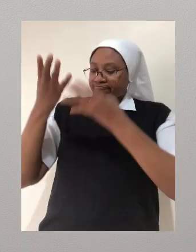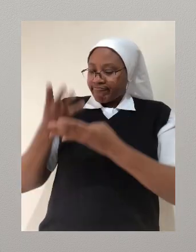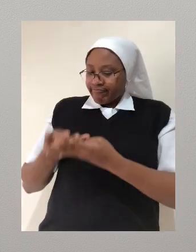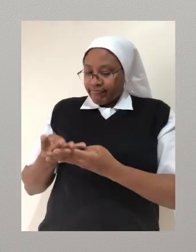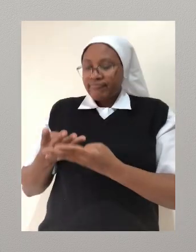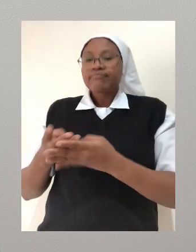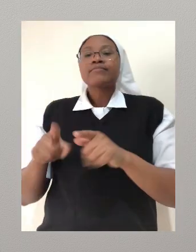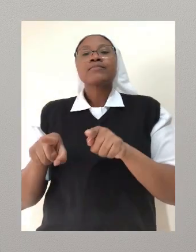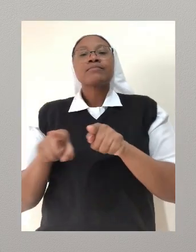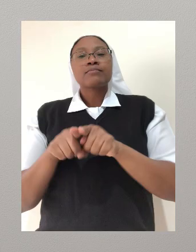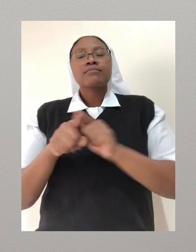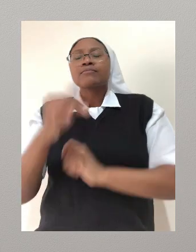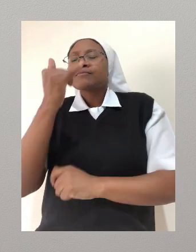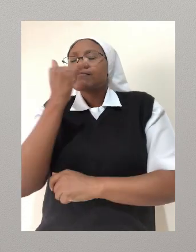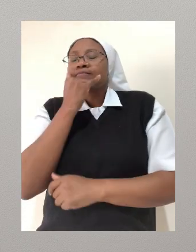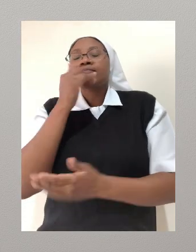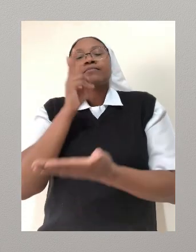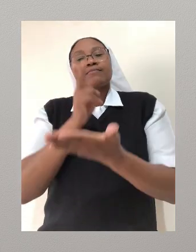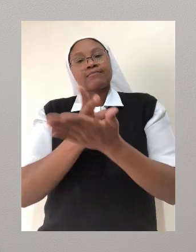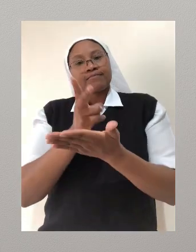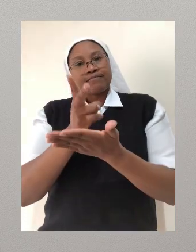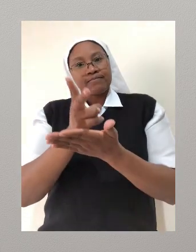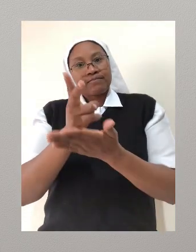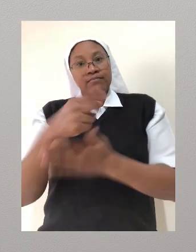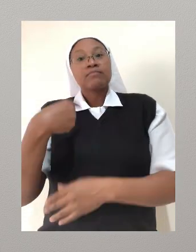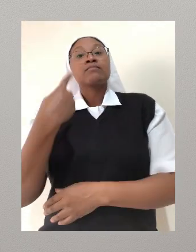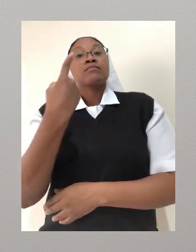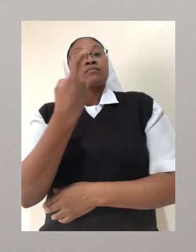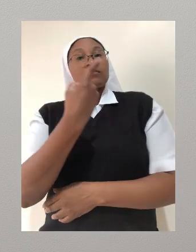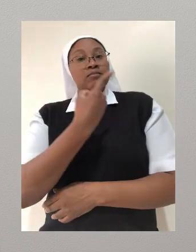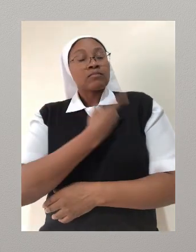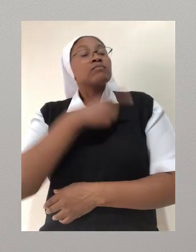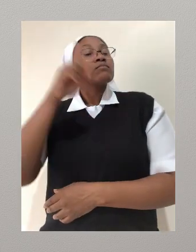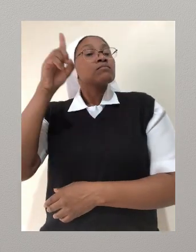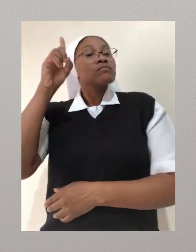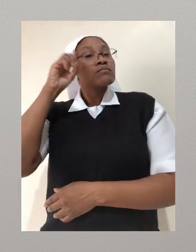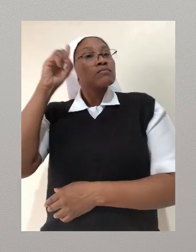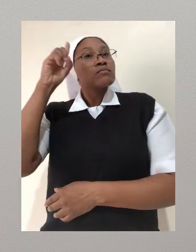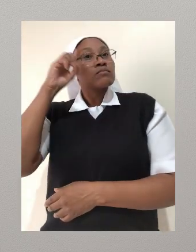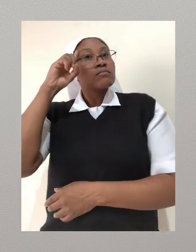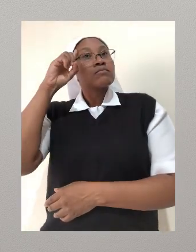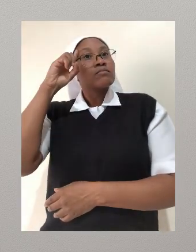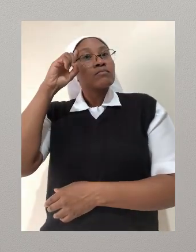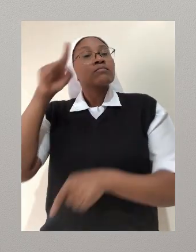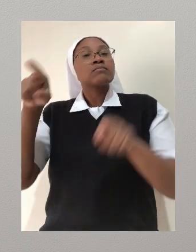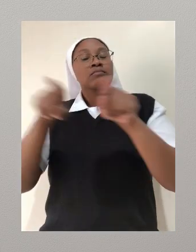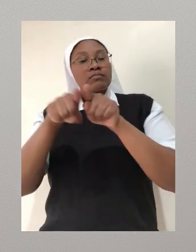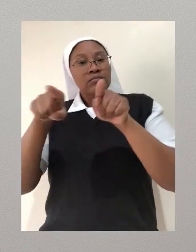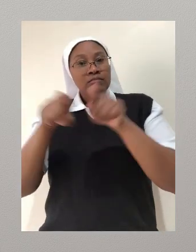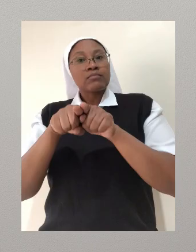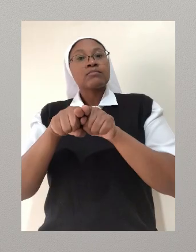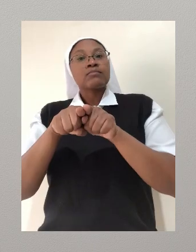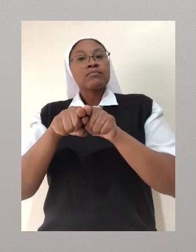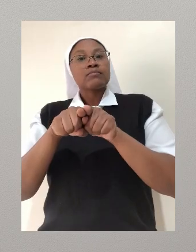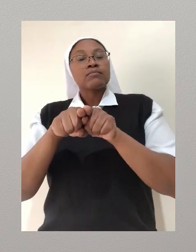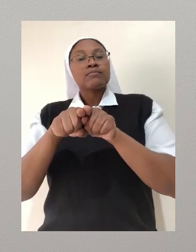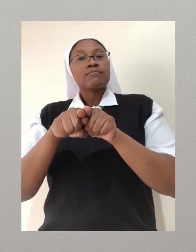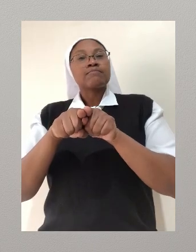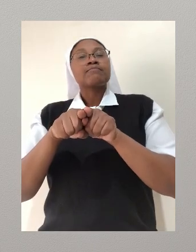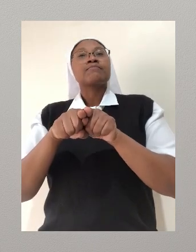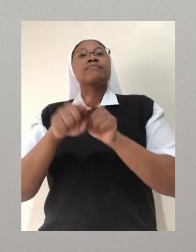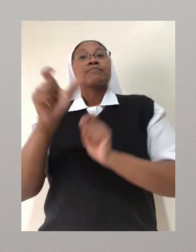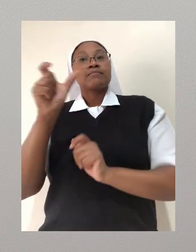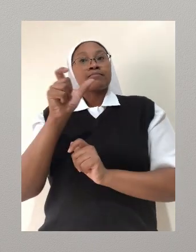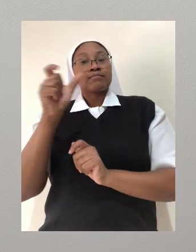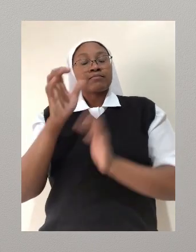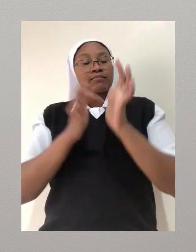confissão ele nos perdoará sempre nós todos os dias ouviremos Esta palavra se